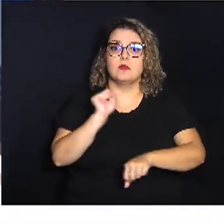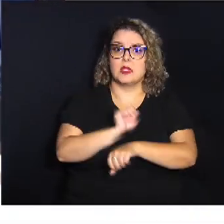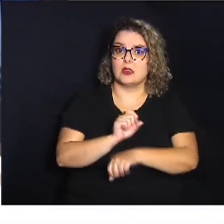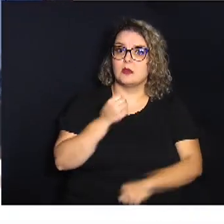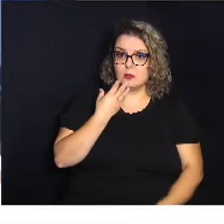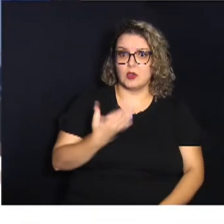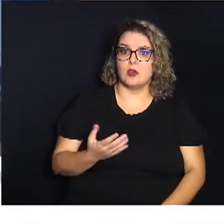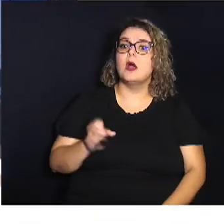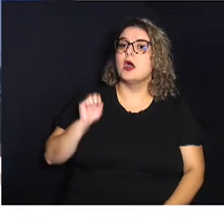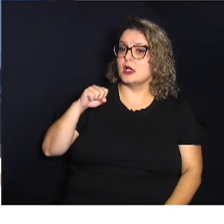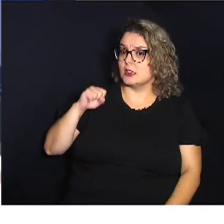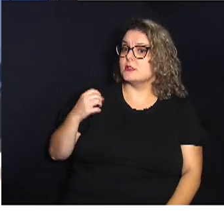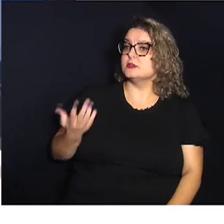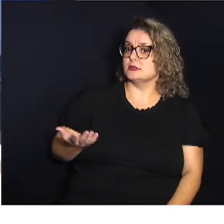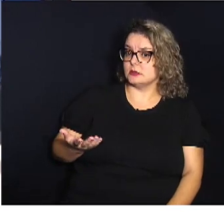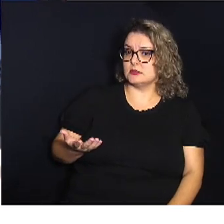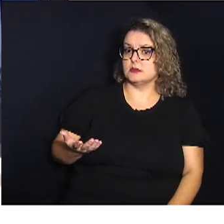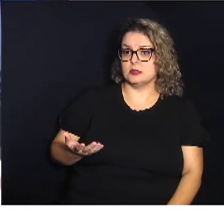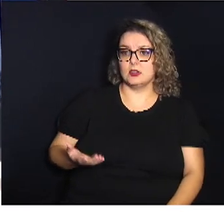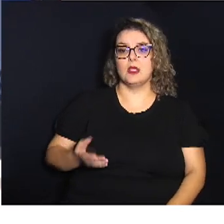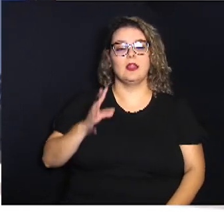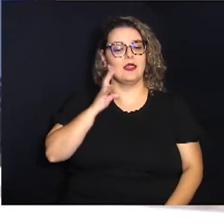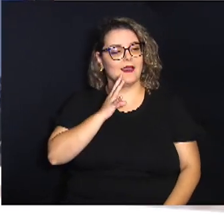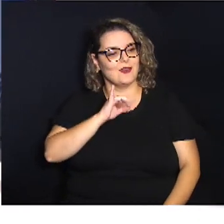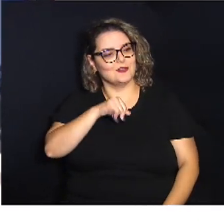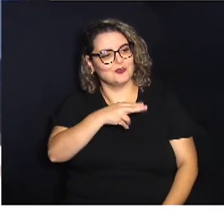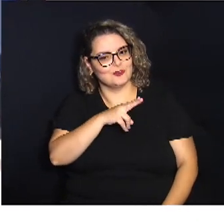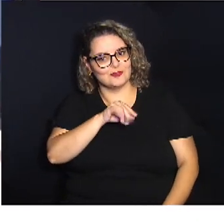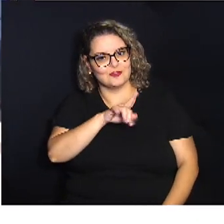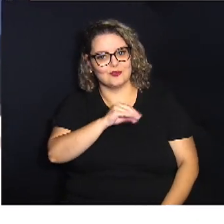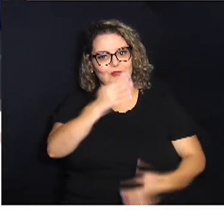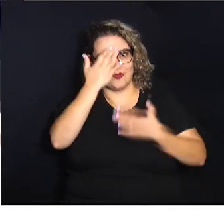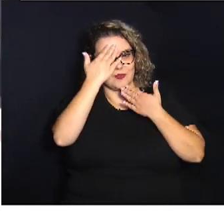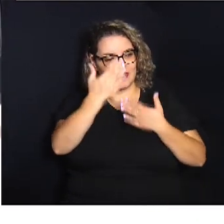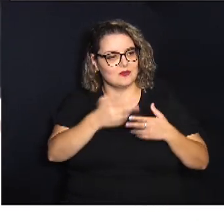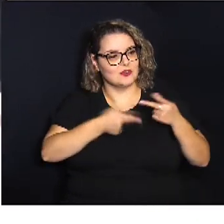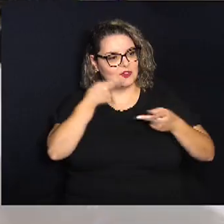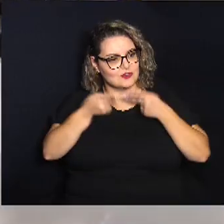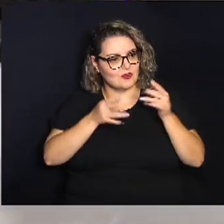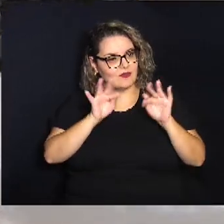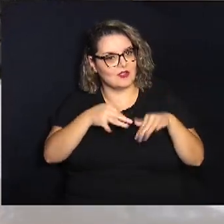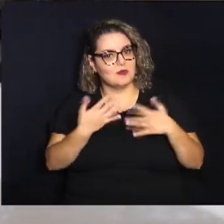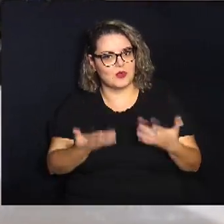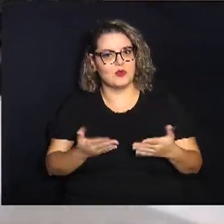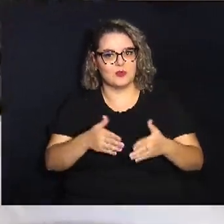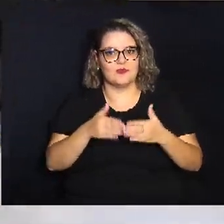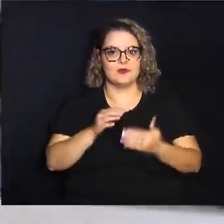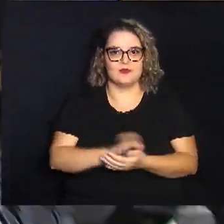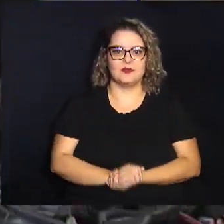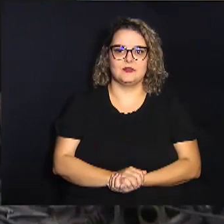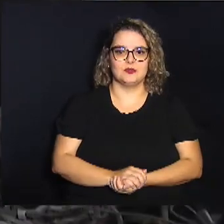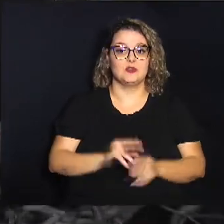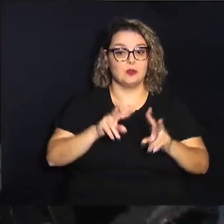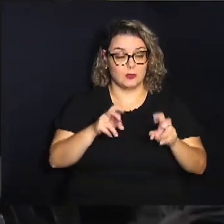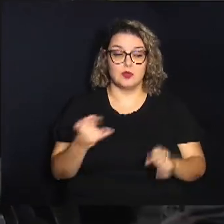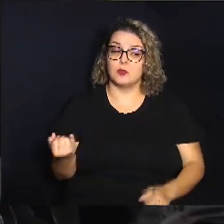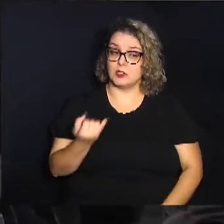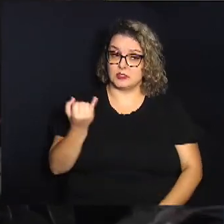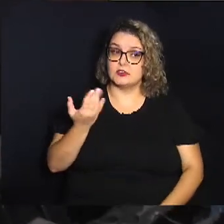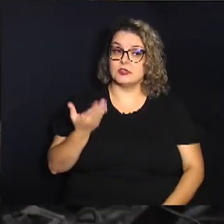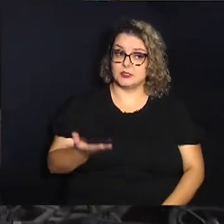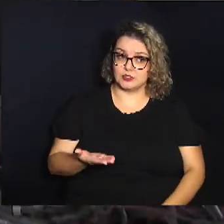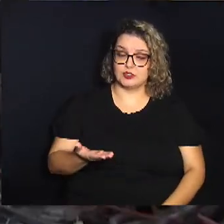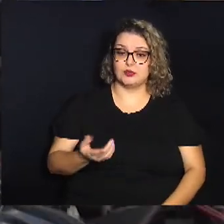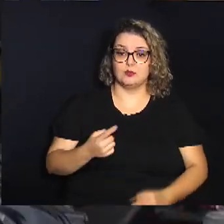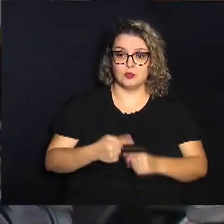a pena com certeza legal Júlio muito obrigado por atender a gente suas considerações finais então por favor sobre esse assunto super importante